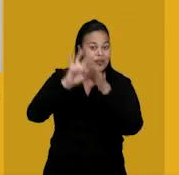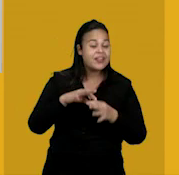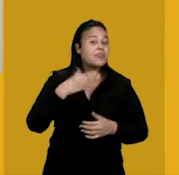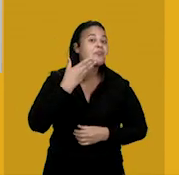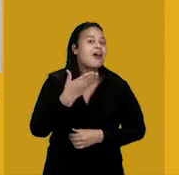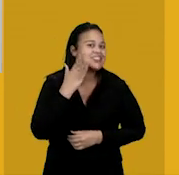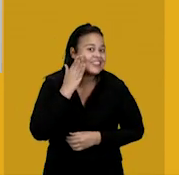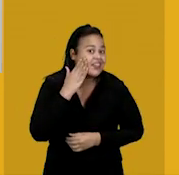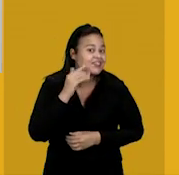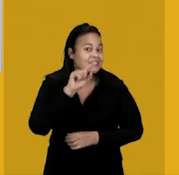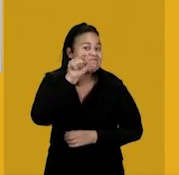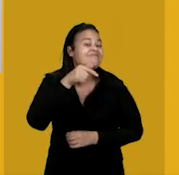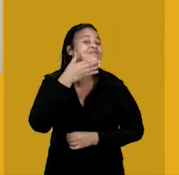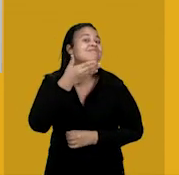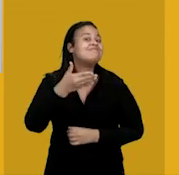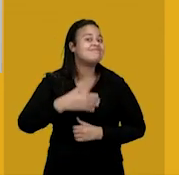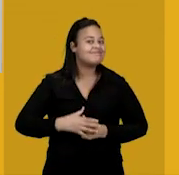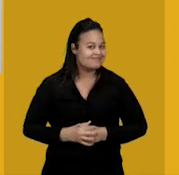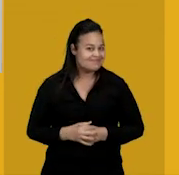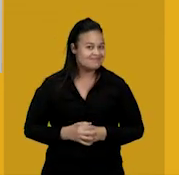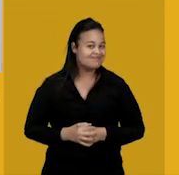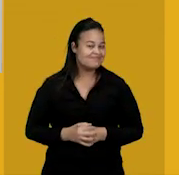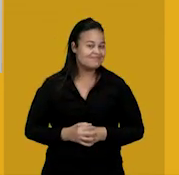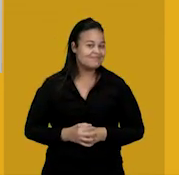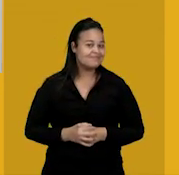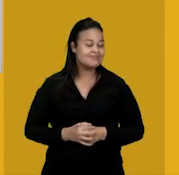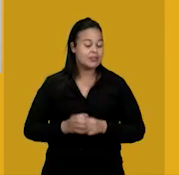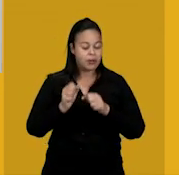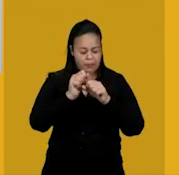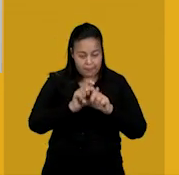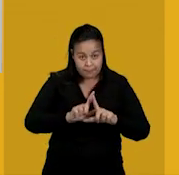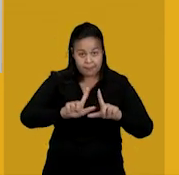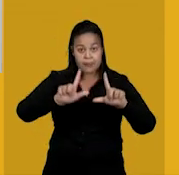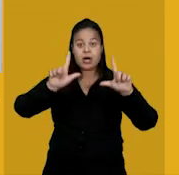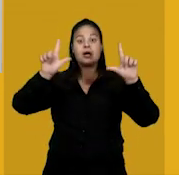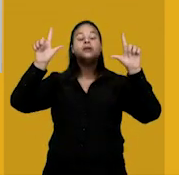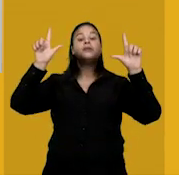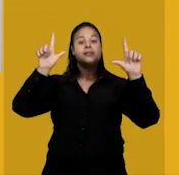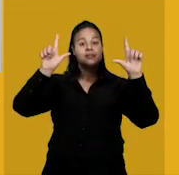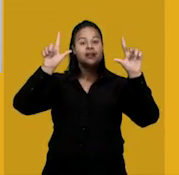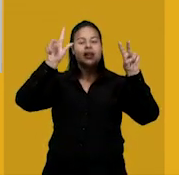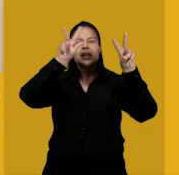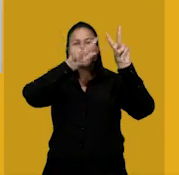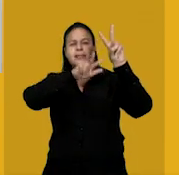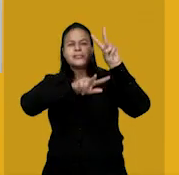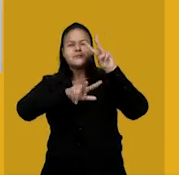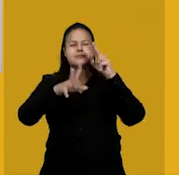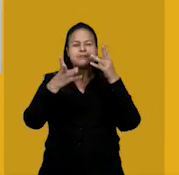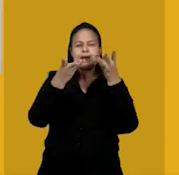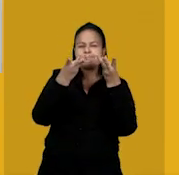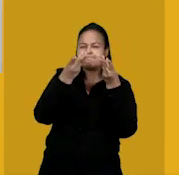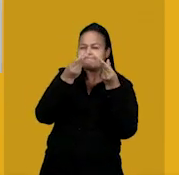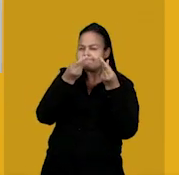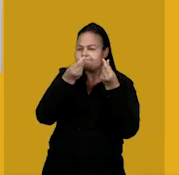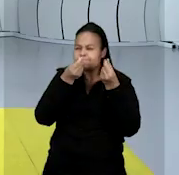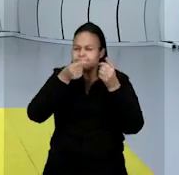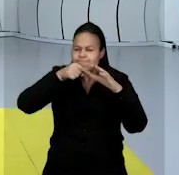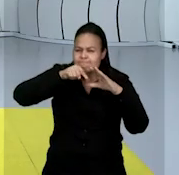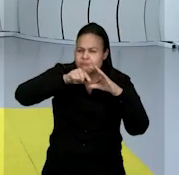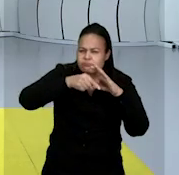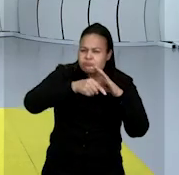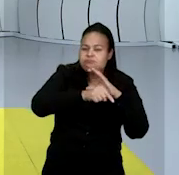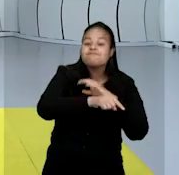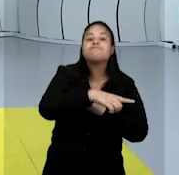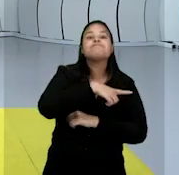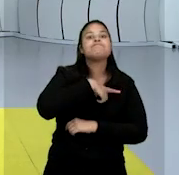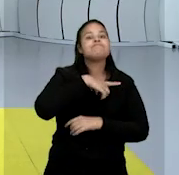contexto foi criado isso? Se nós ampliarmos a imagem, fazemos uma leitura mais aprofundada,